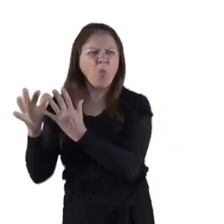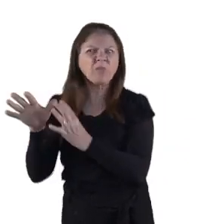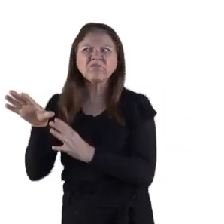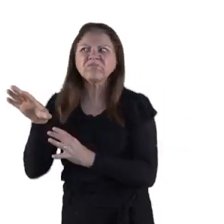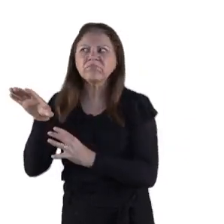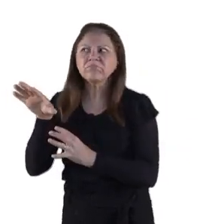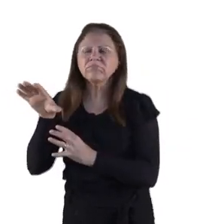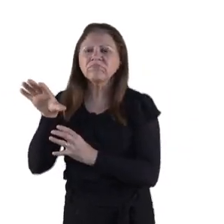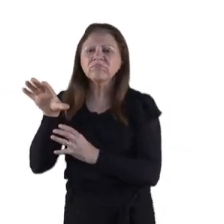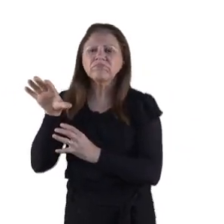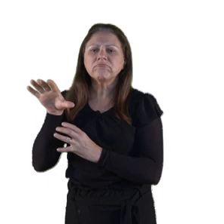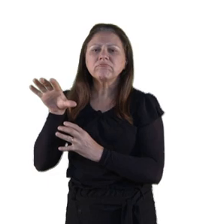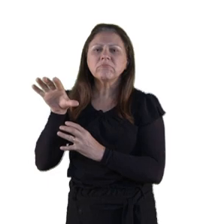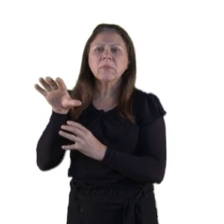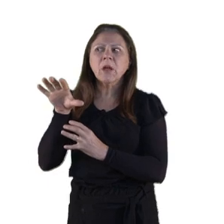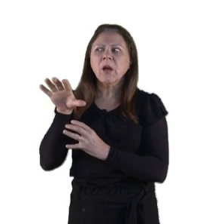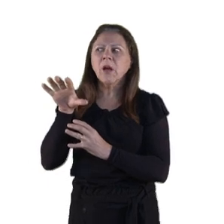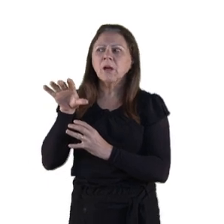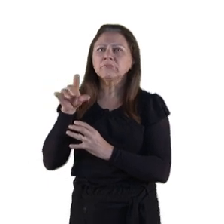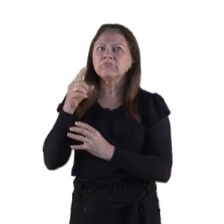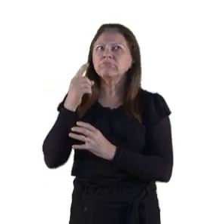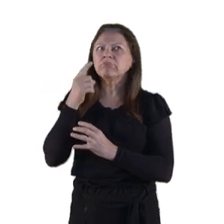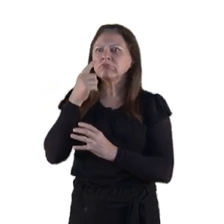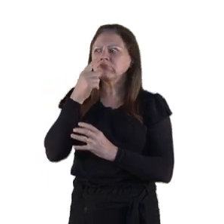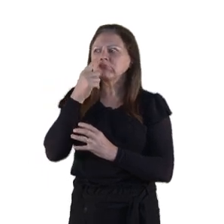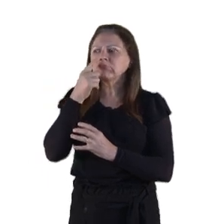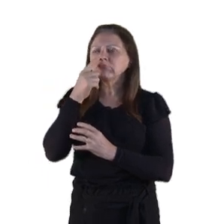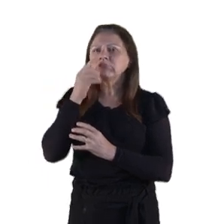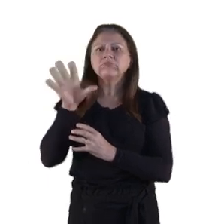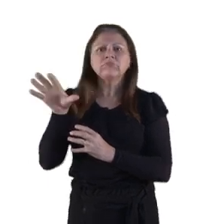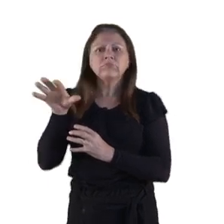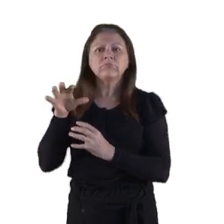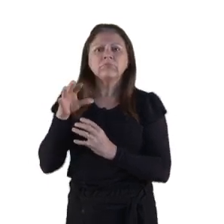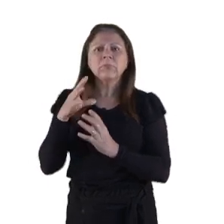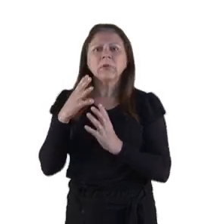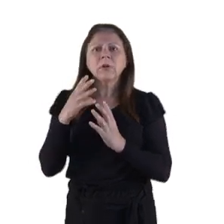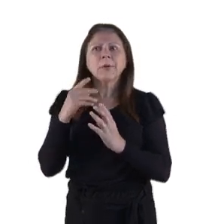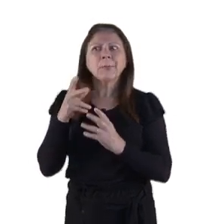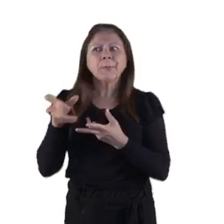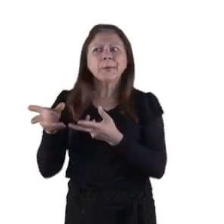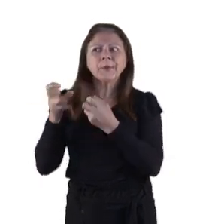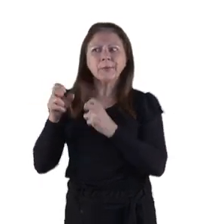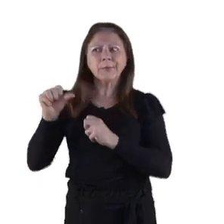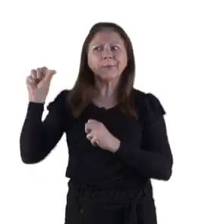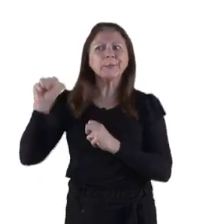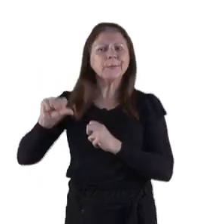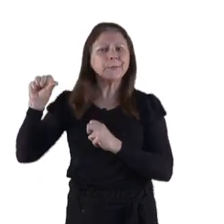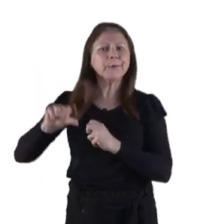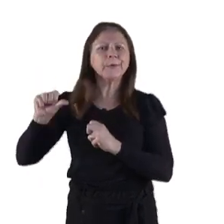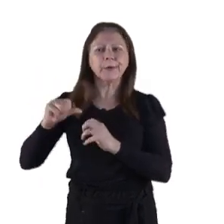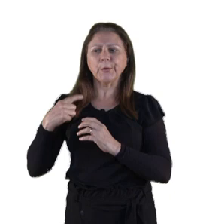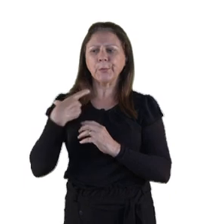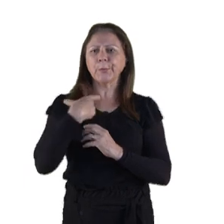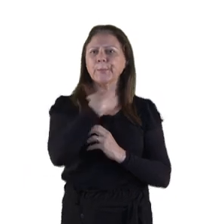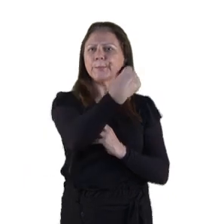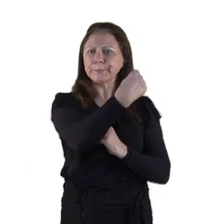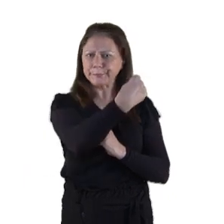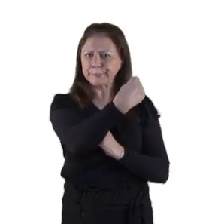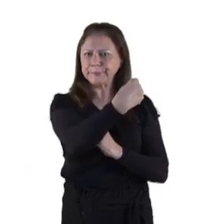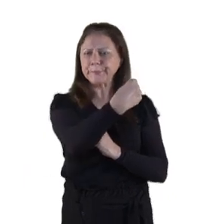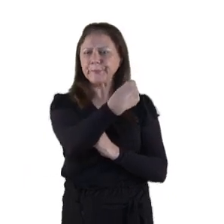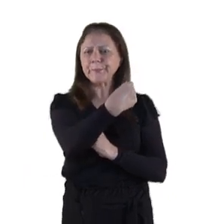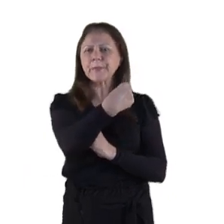fogo, de queimado, e aí você consegue, pelo sentido da narina, conseguir perceber que aquilo não está legal e sair daquele